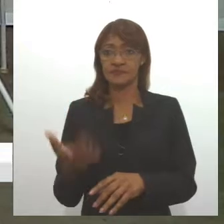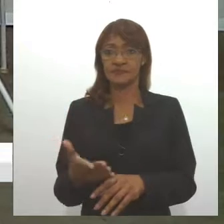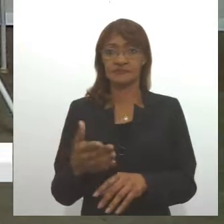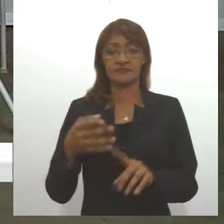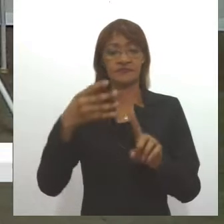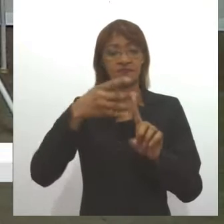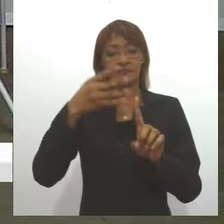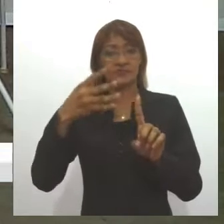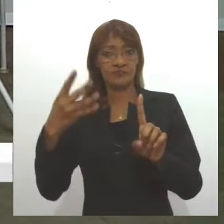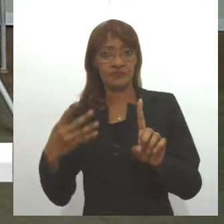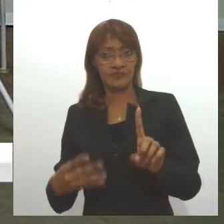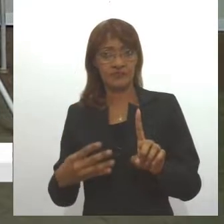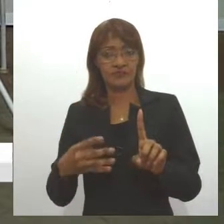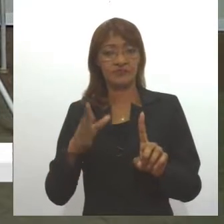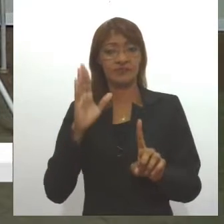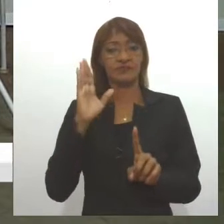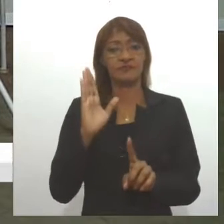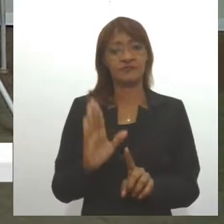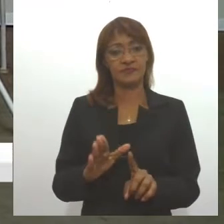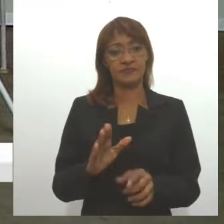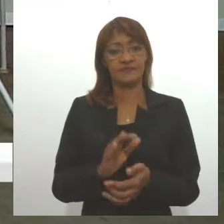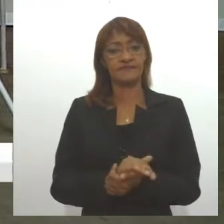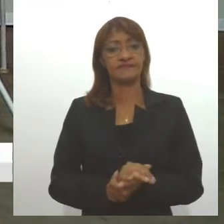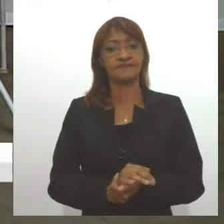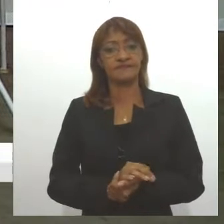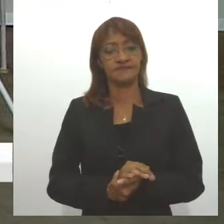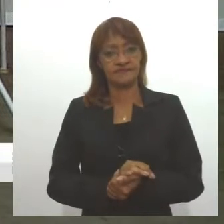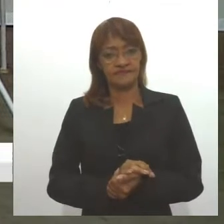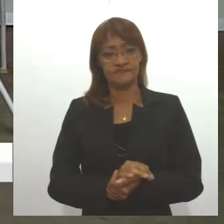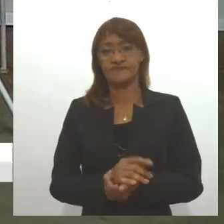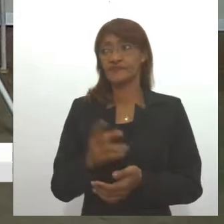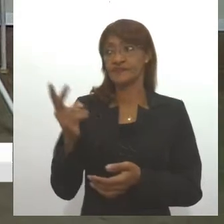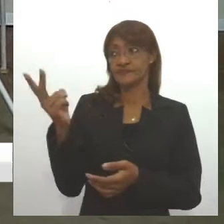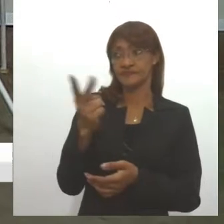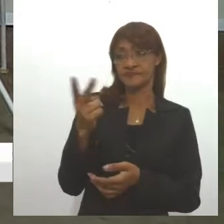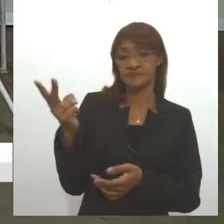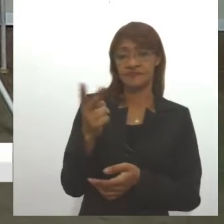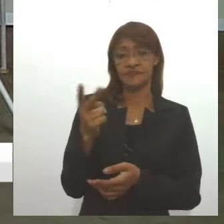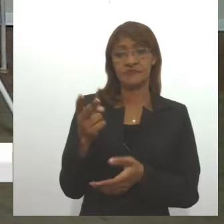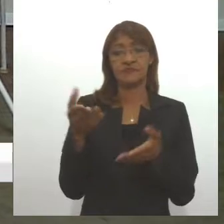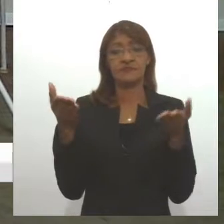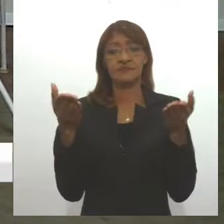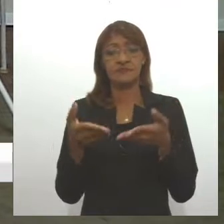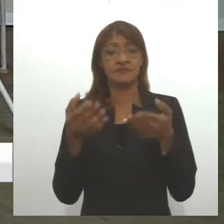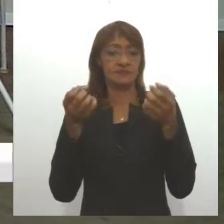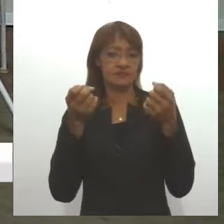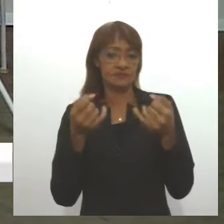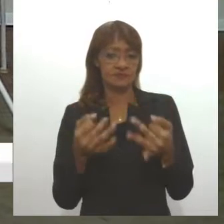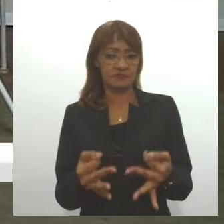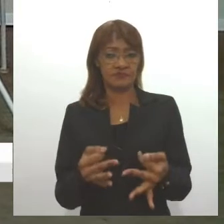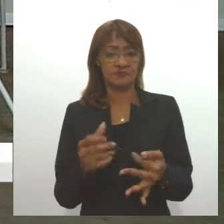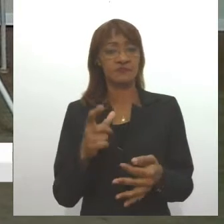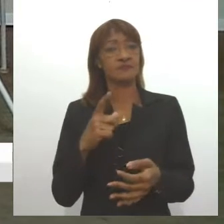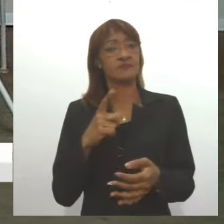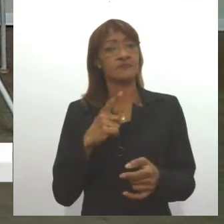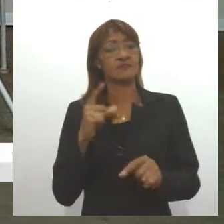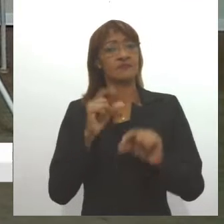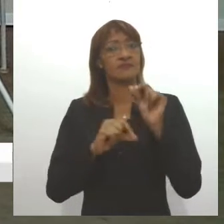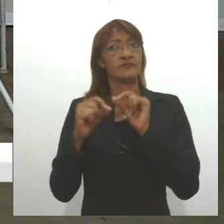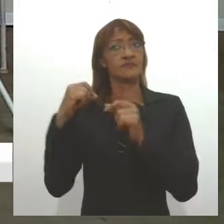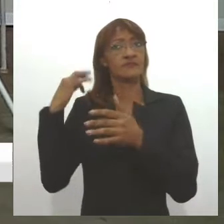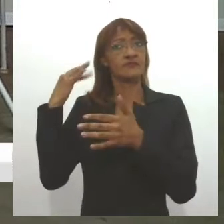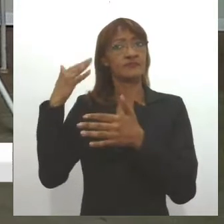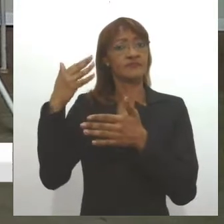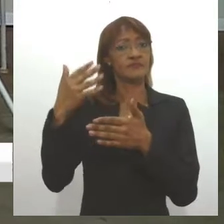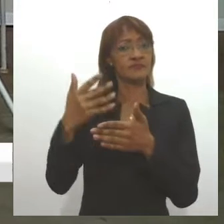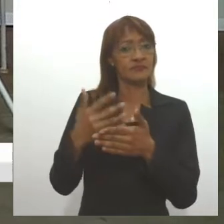E essa trajetória que a Giovana e a Tatiana estão colocando, a gente tem um pequeno histórico aqui, porque ela já vem de